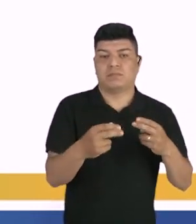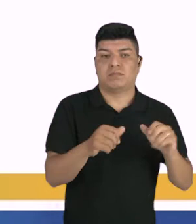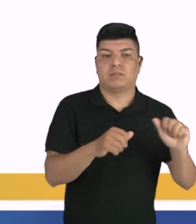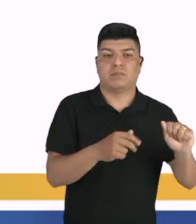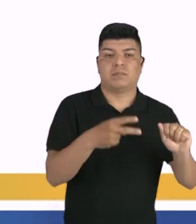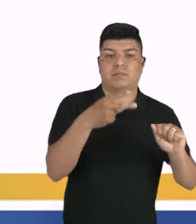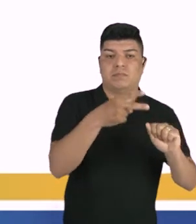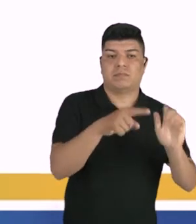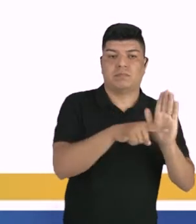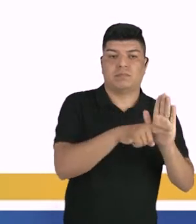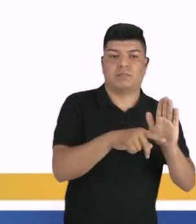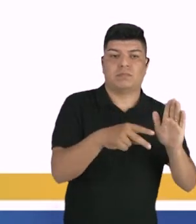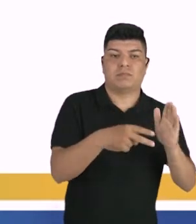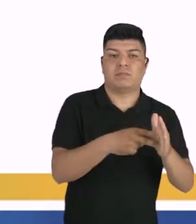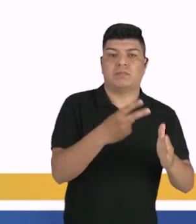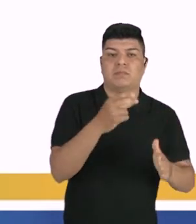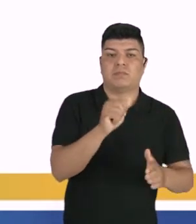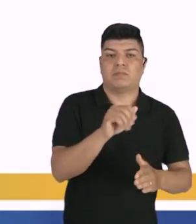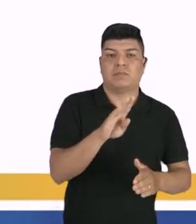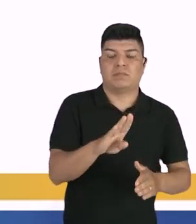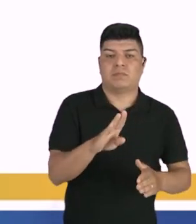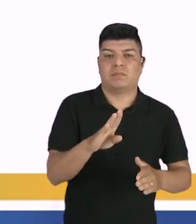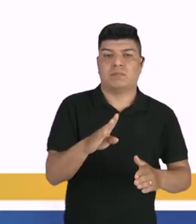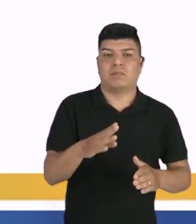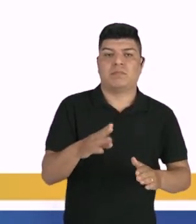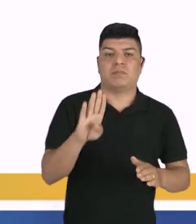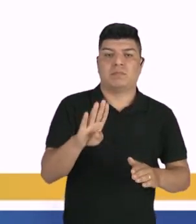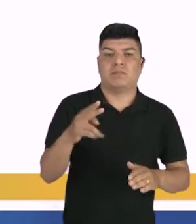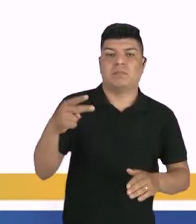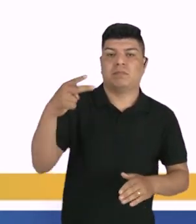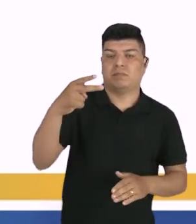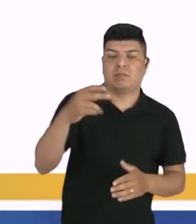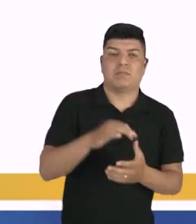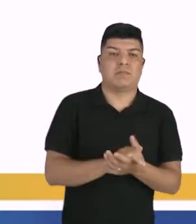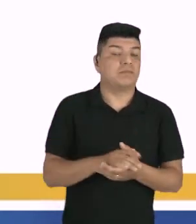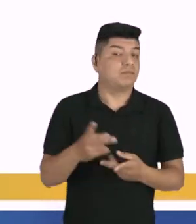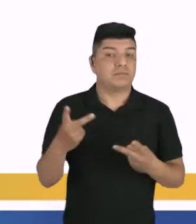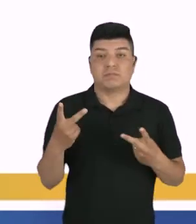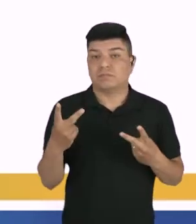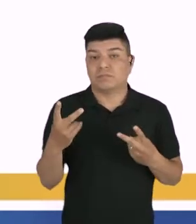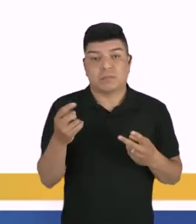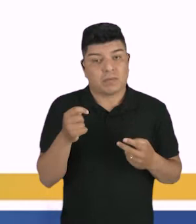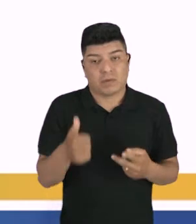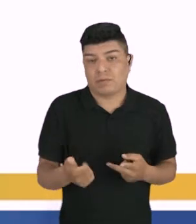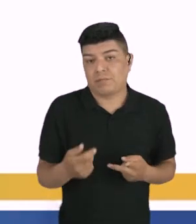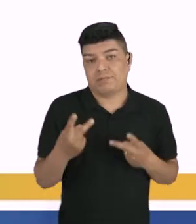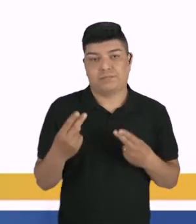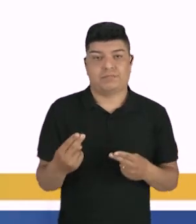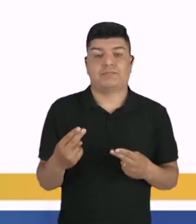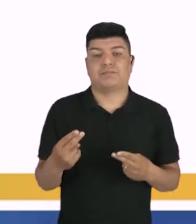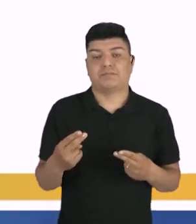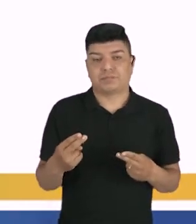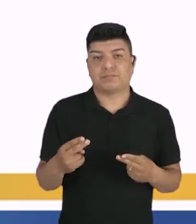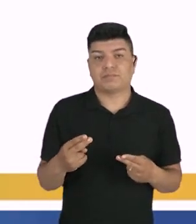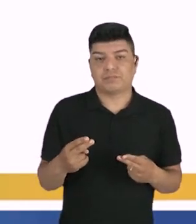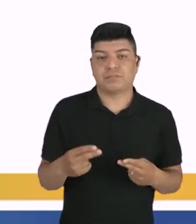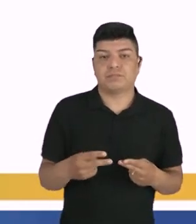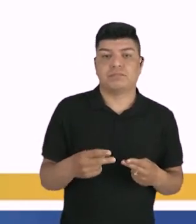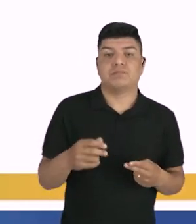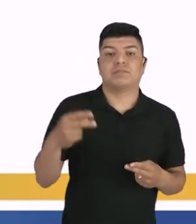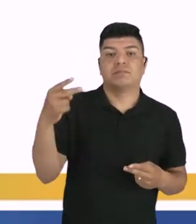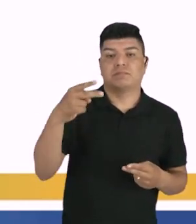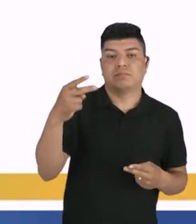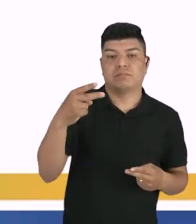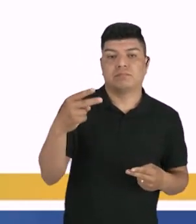ao quadrado menos 2 vezes AB mais B ao quadrado. Ou seja, é quase a mesma coisa do quadrado